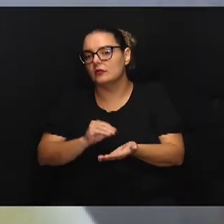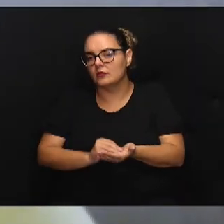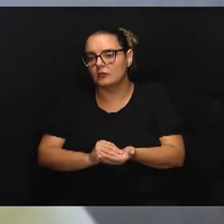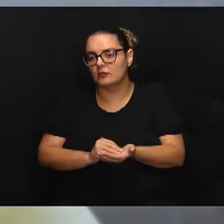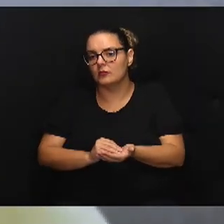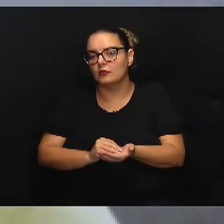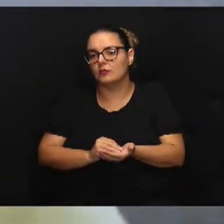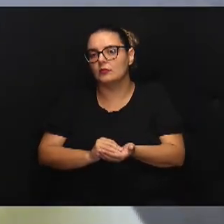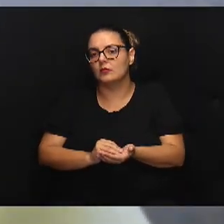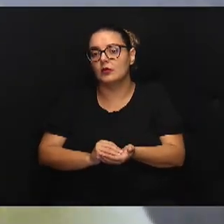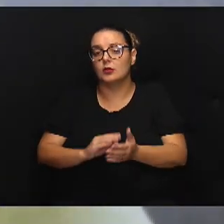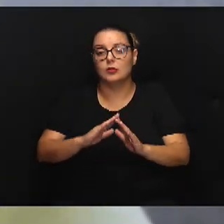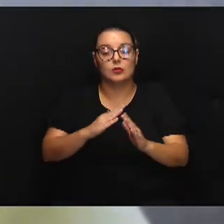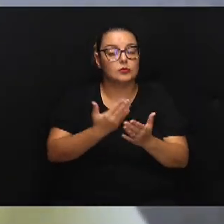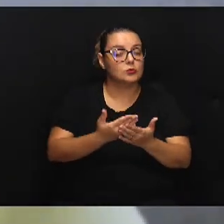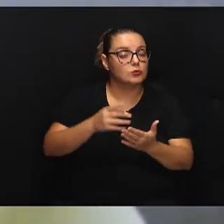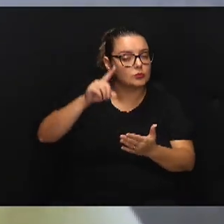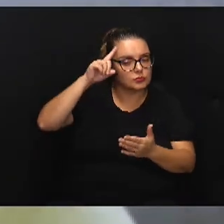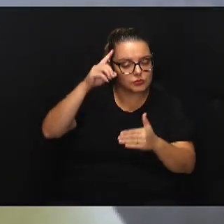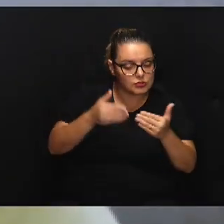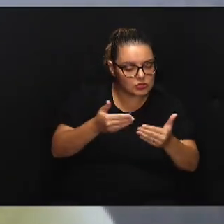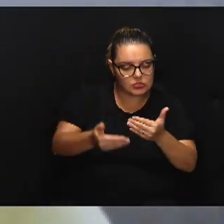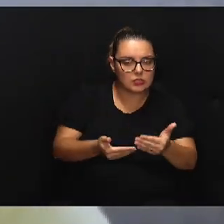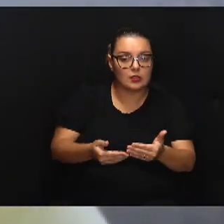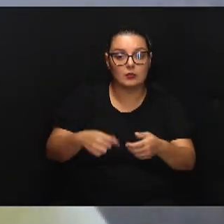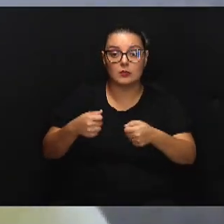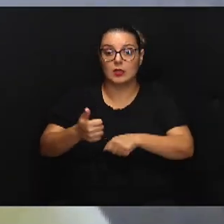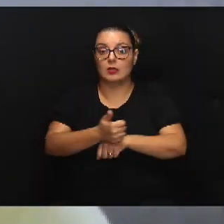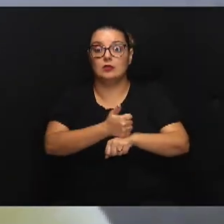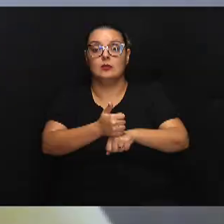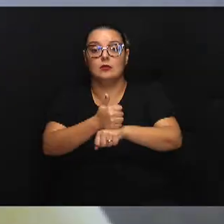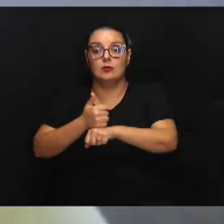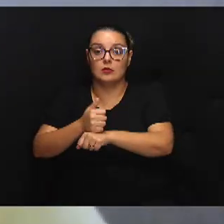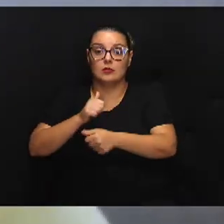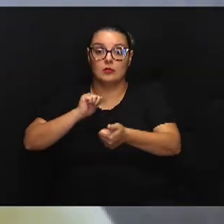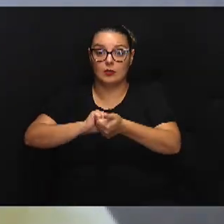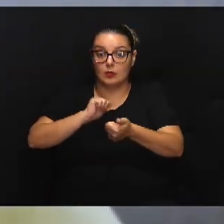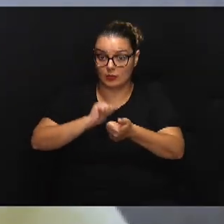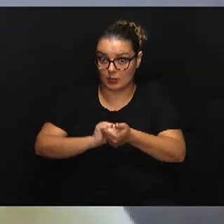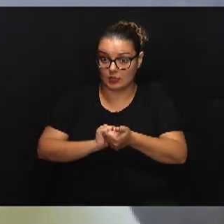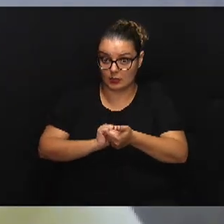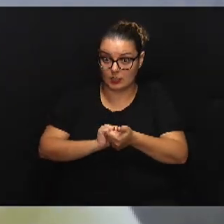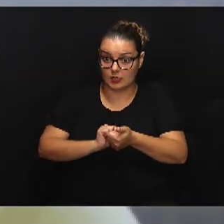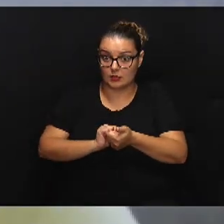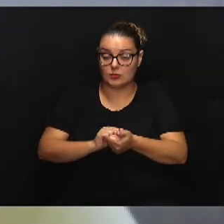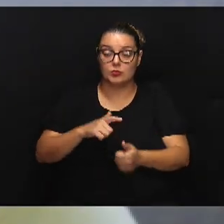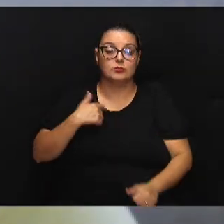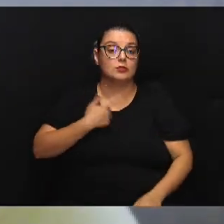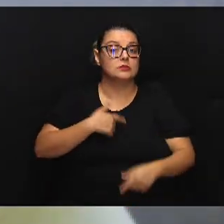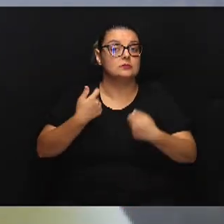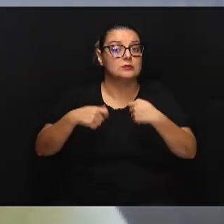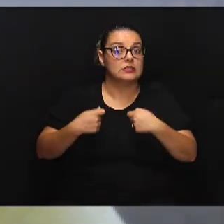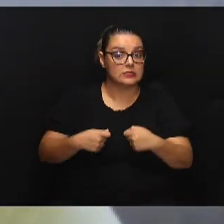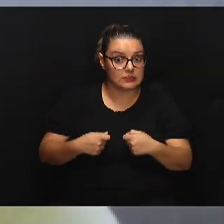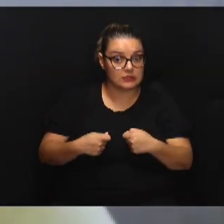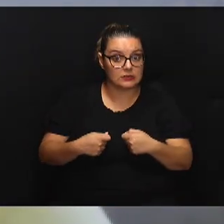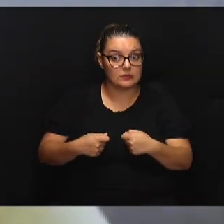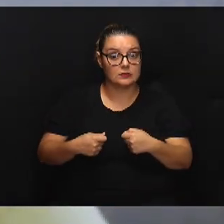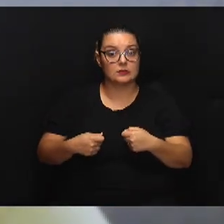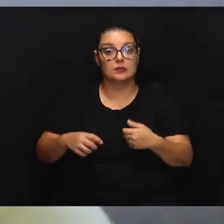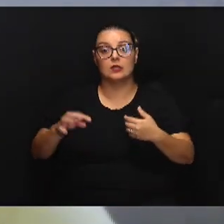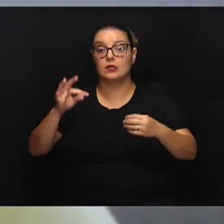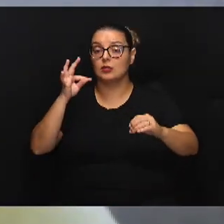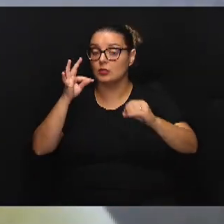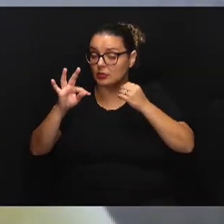chão da escola. Nós precisamos de profissionais qualificados. Nós precisamos de